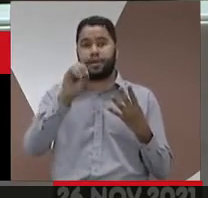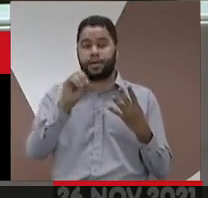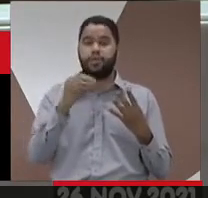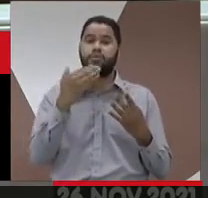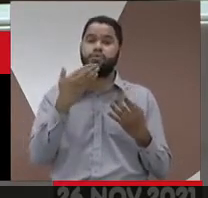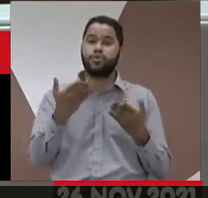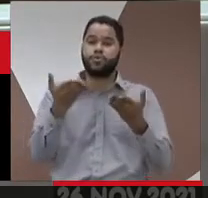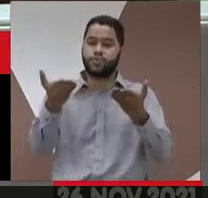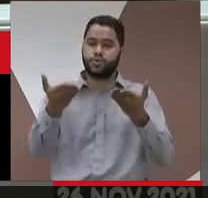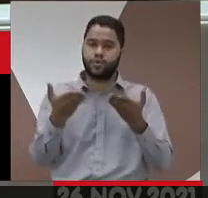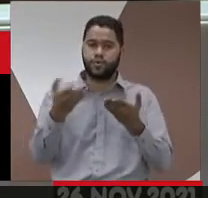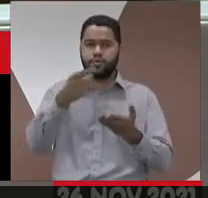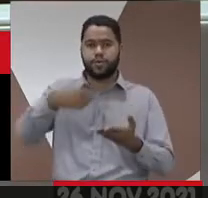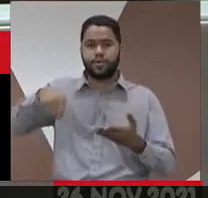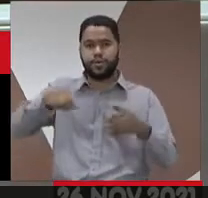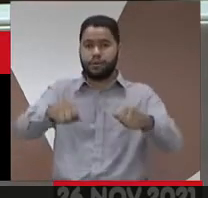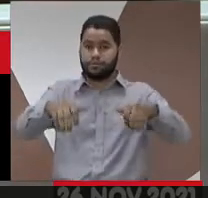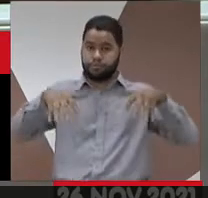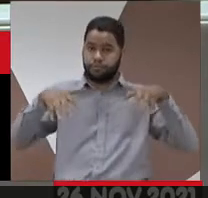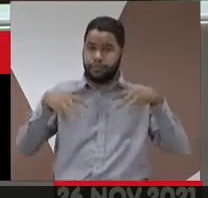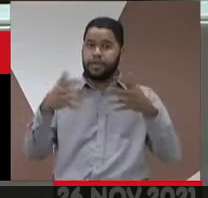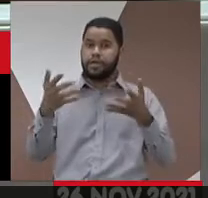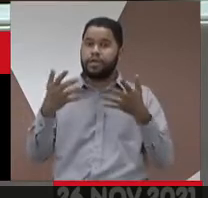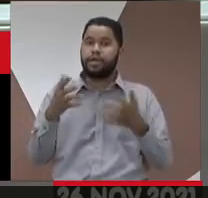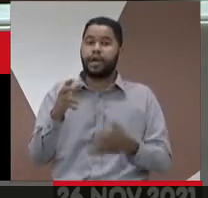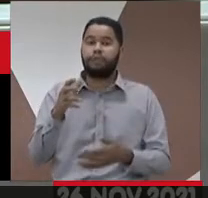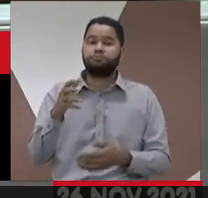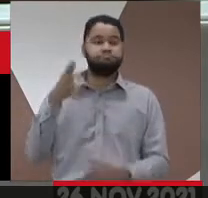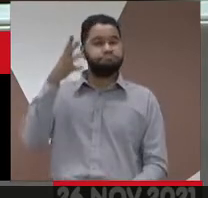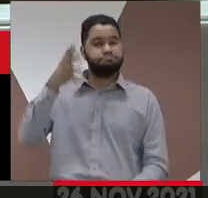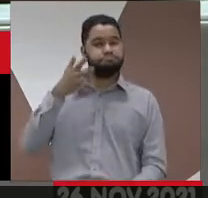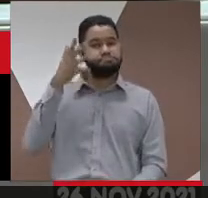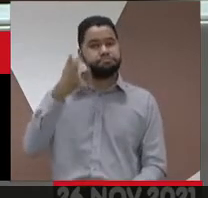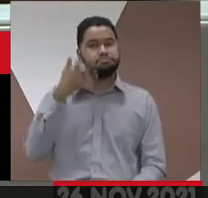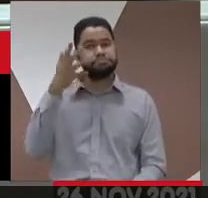aos convidados dessa audiência que quiserem fazer o uso da palavra,